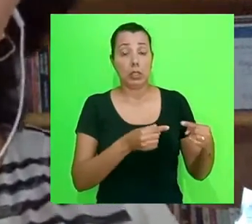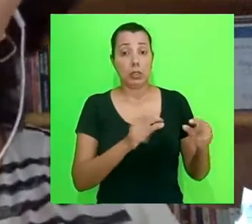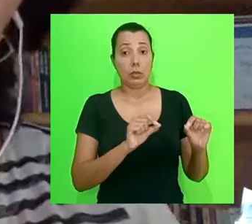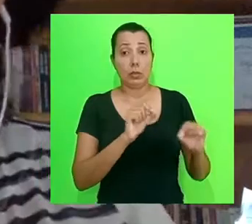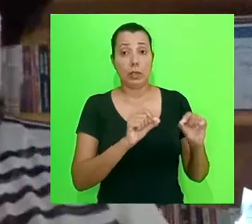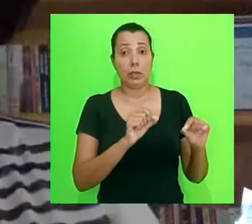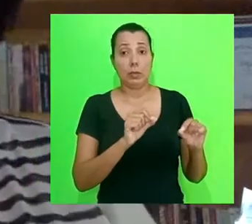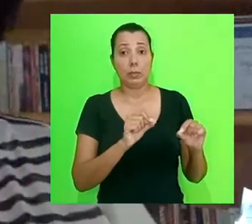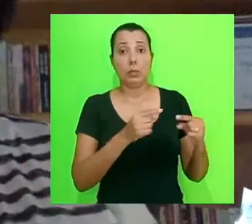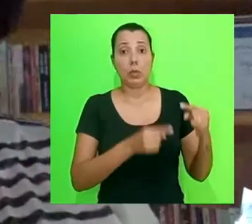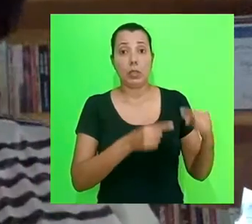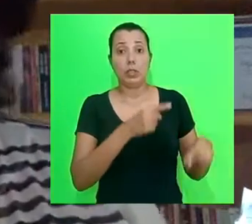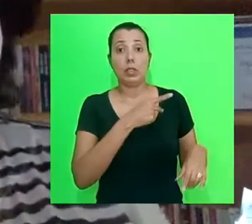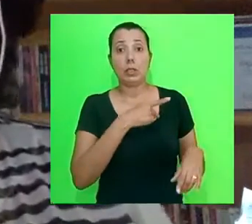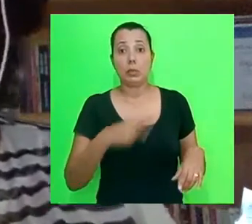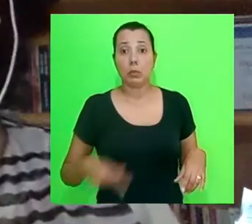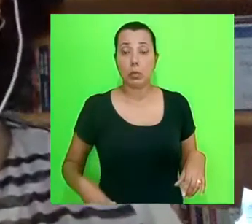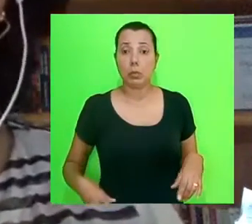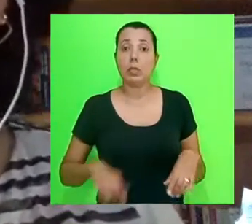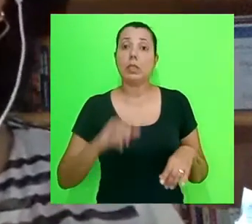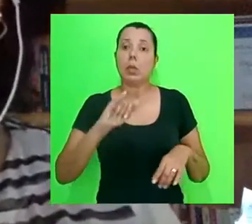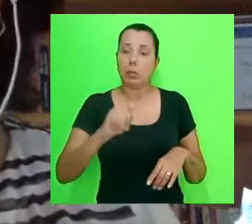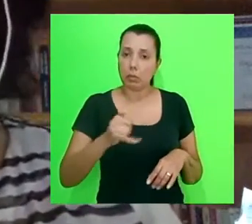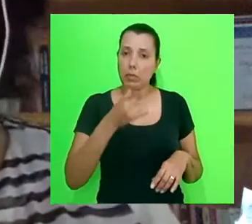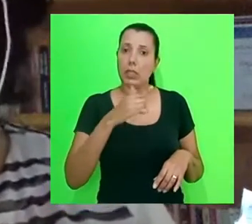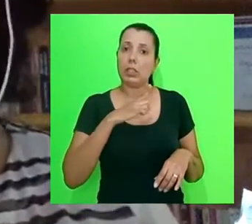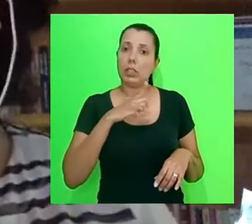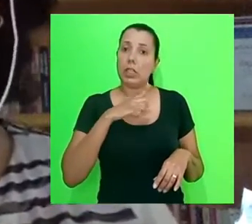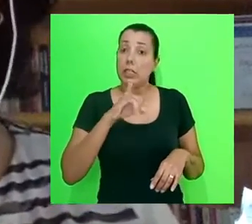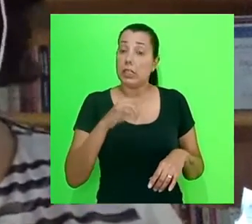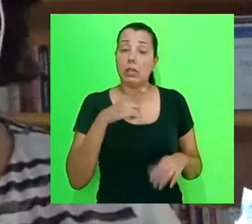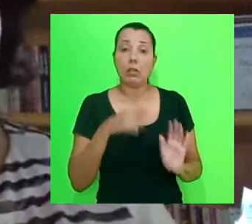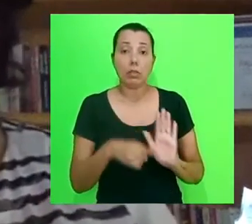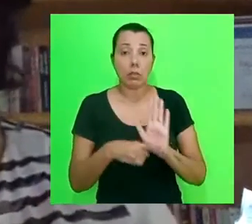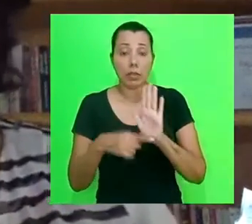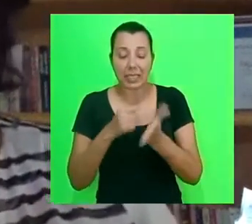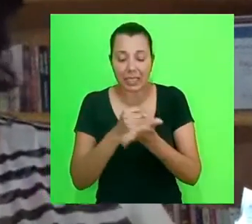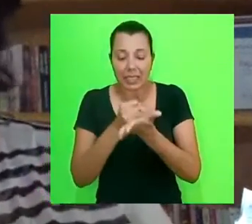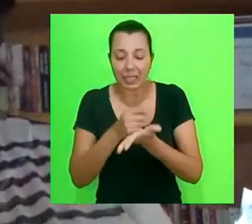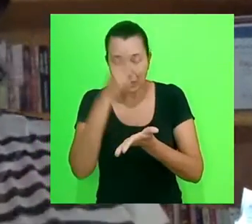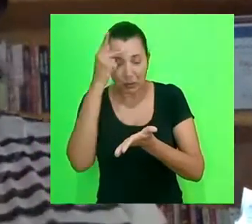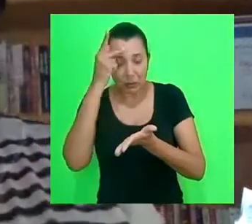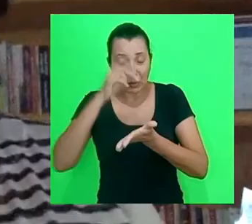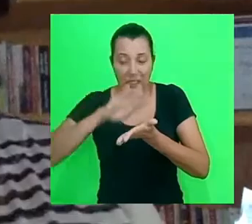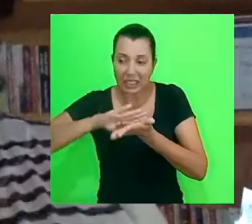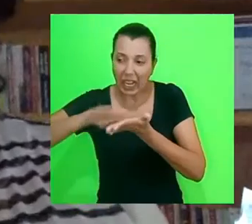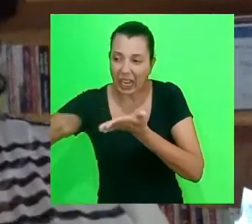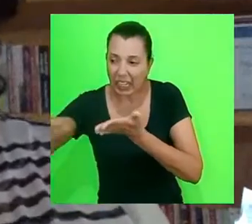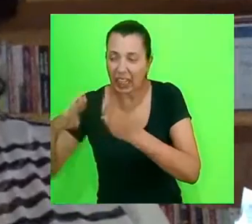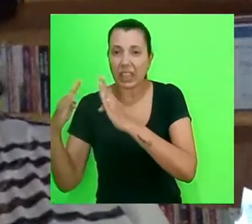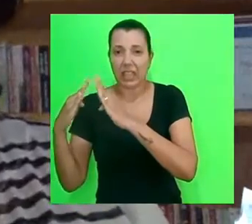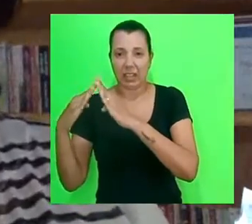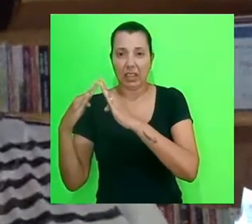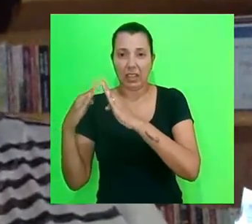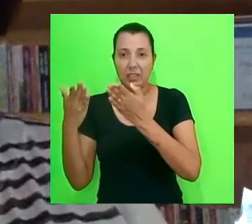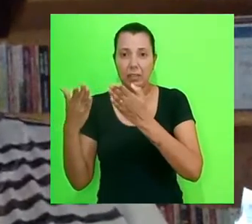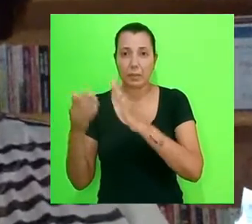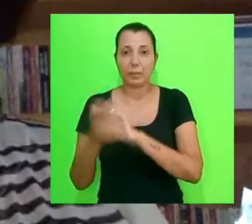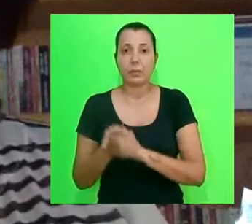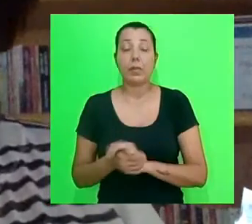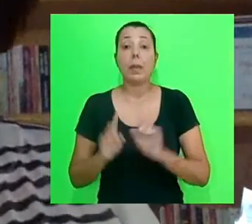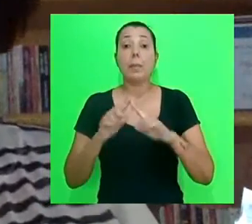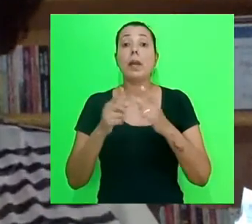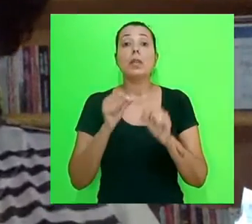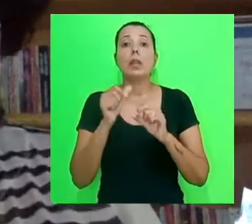os dados da França, você vai ver que uma das medidas tomadas, porque lá também aumentou, o índice de violência contra